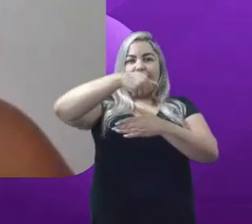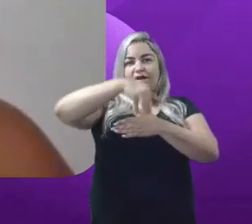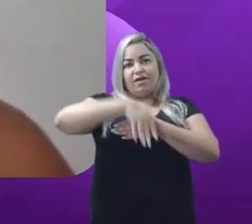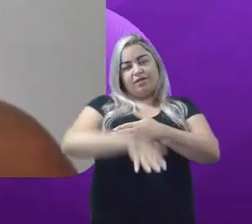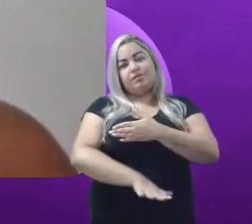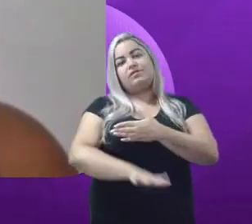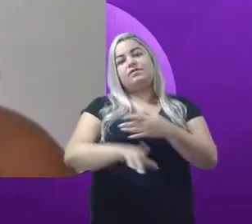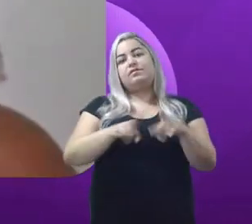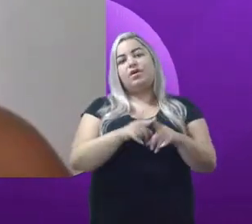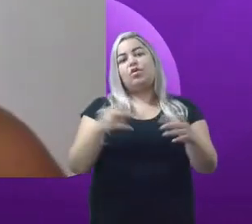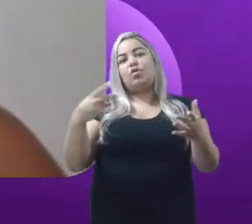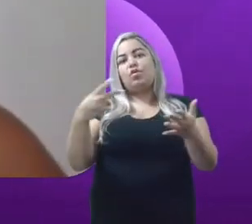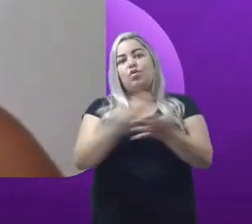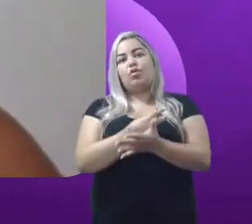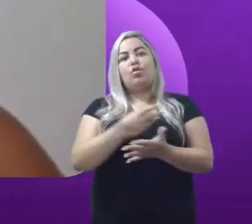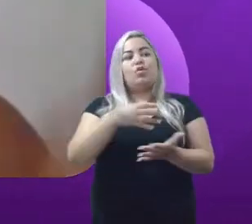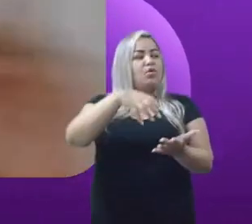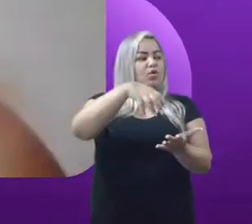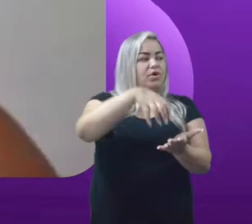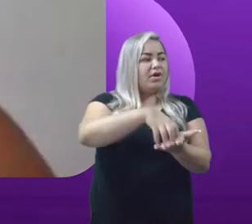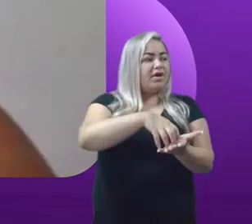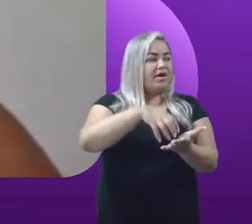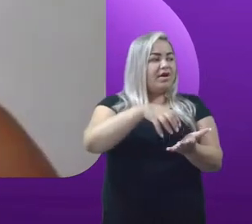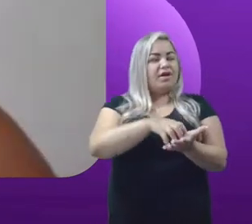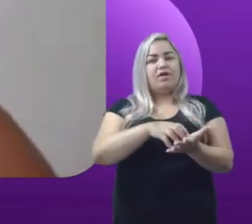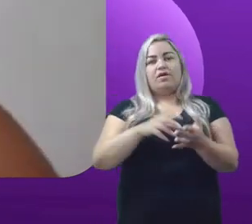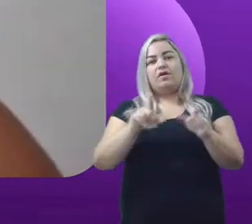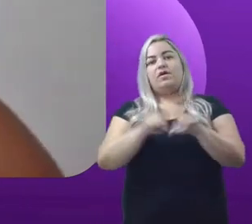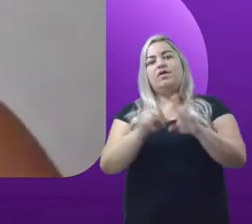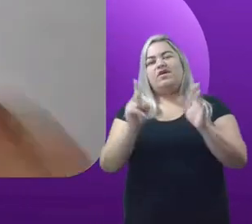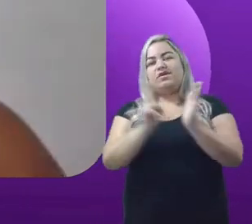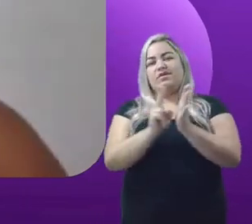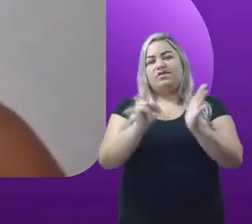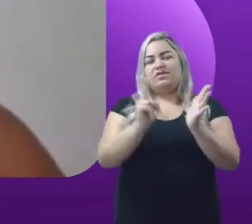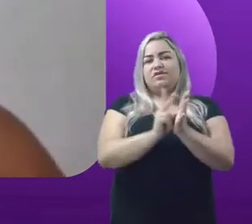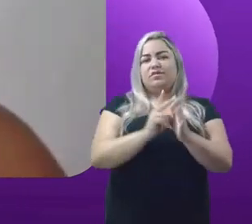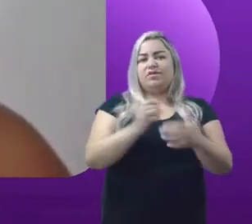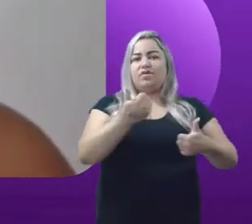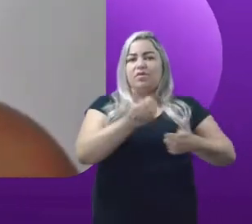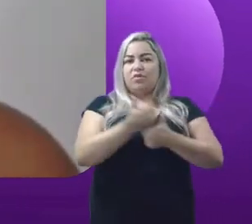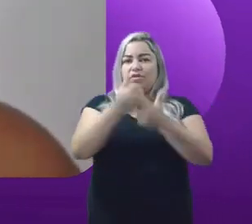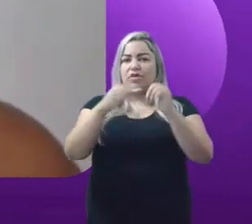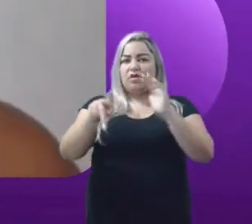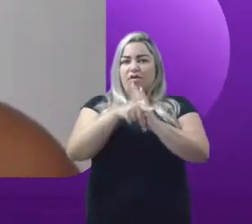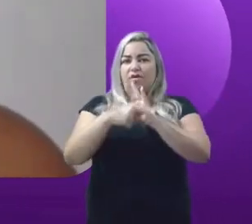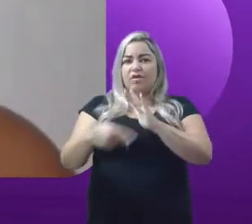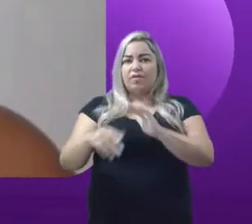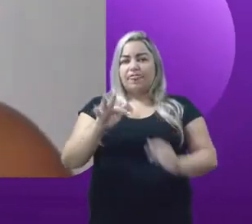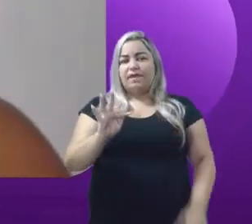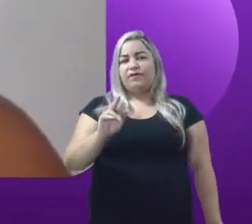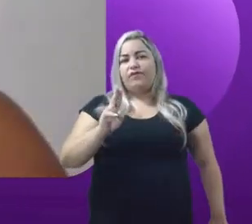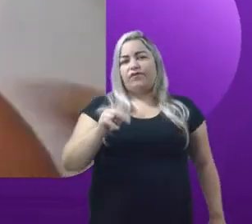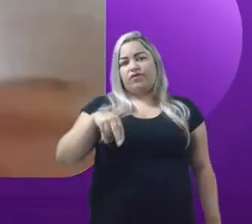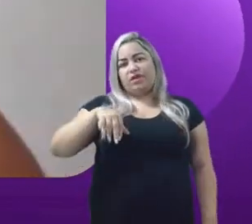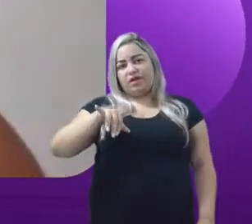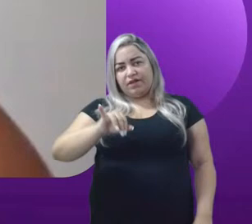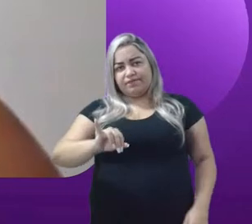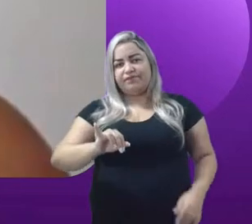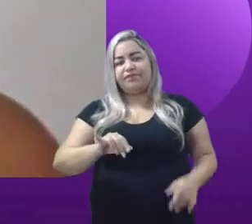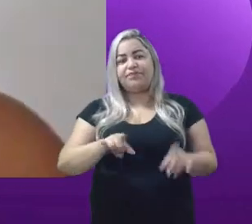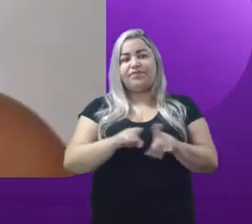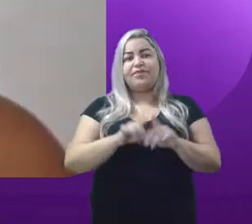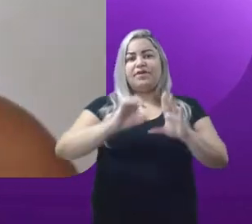impactando territórios indígenas, inclusive com o apoio da própria FUNAI, né?